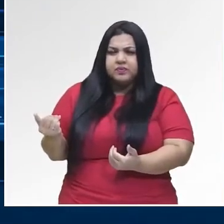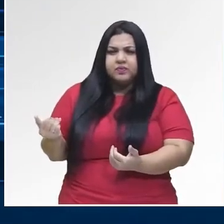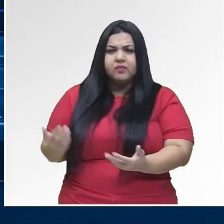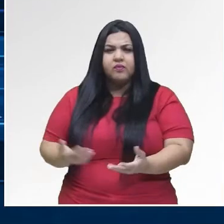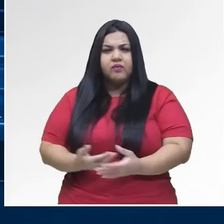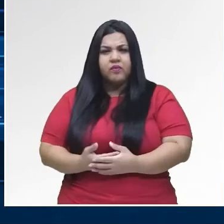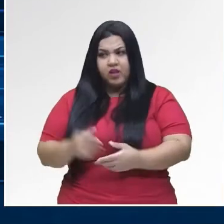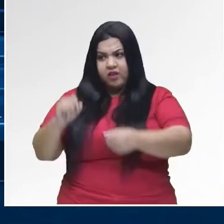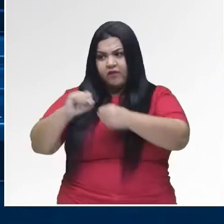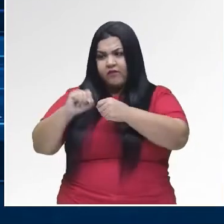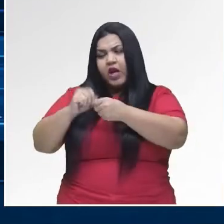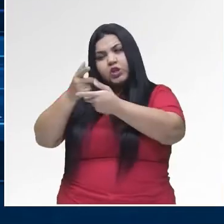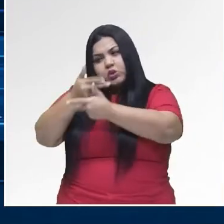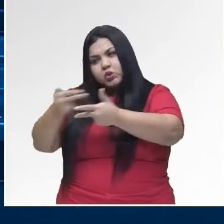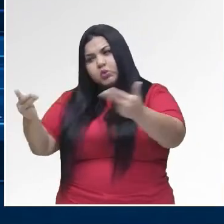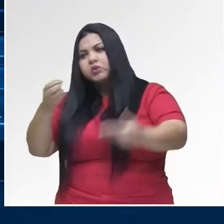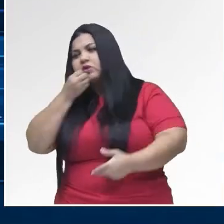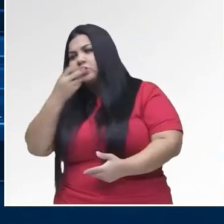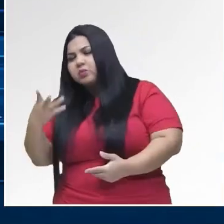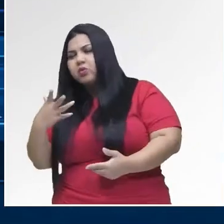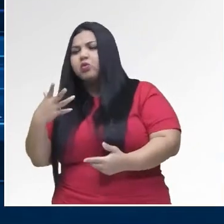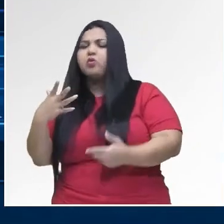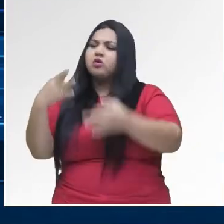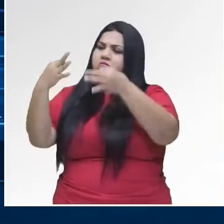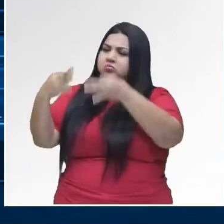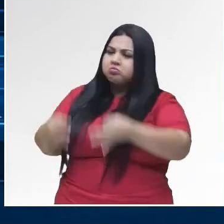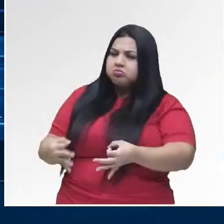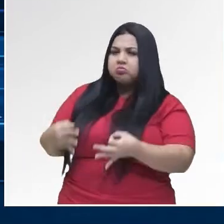que faz o bem, que é honesta, que é legal?